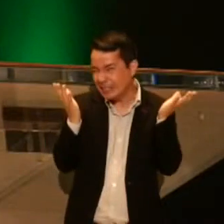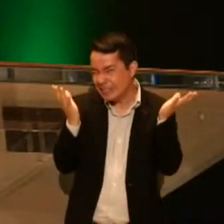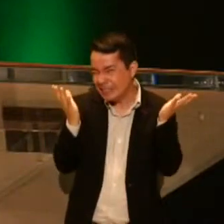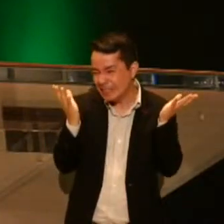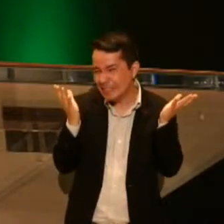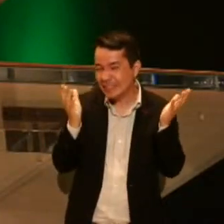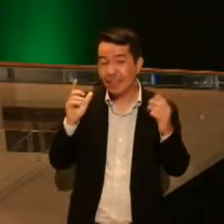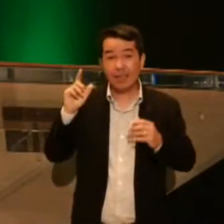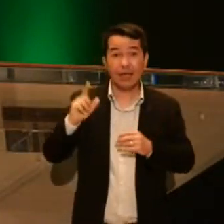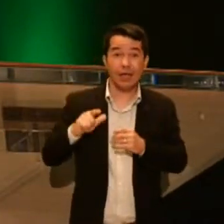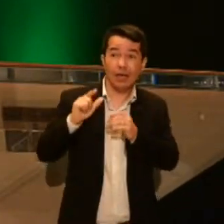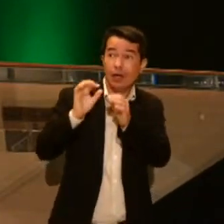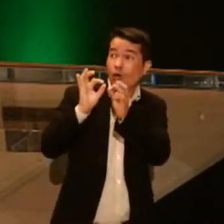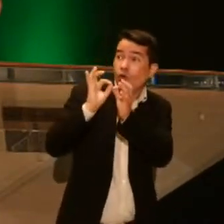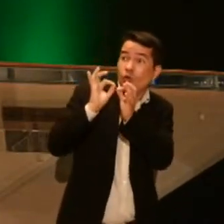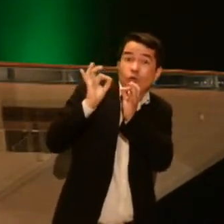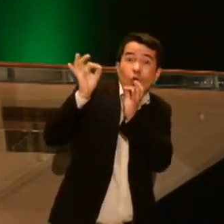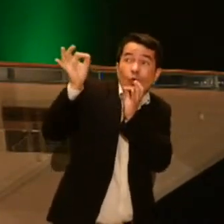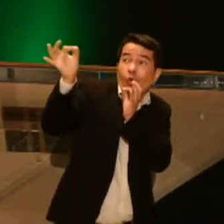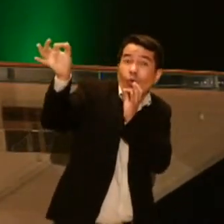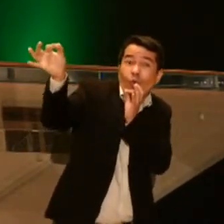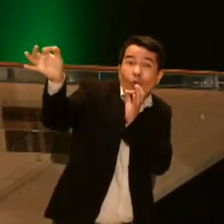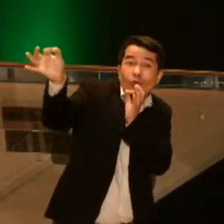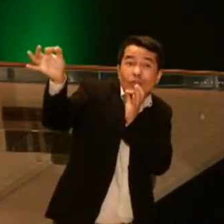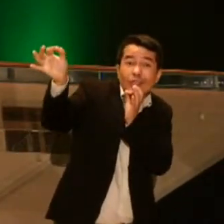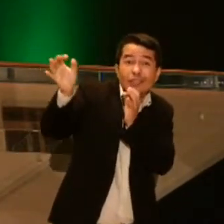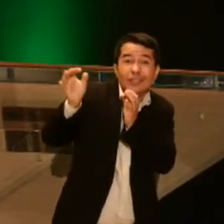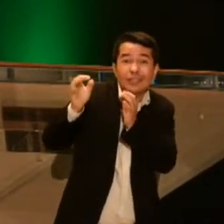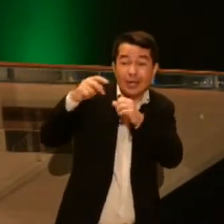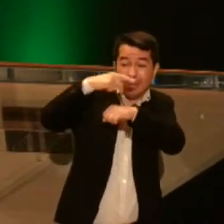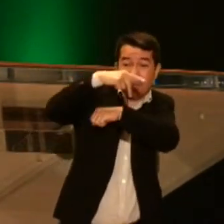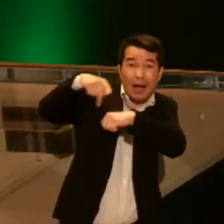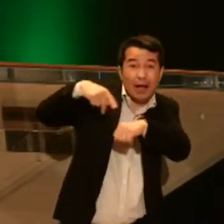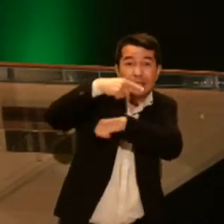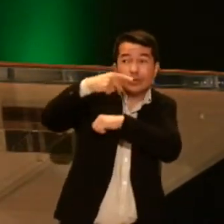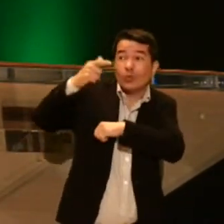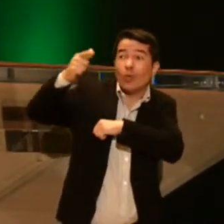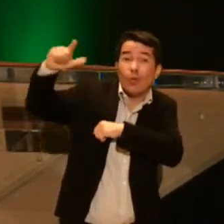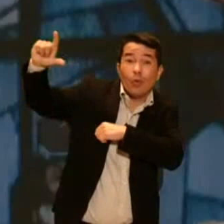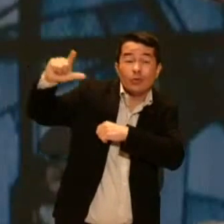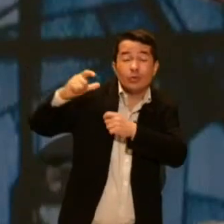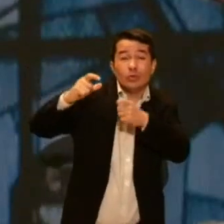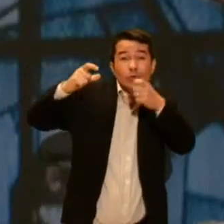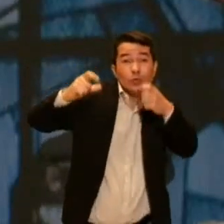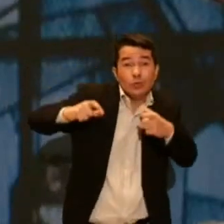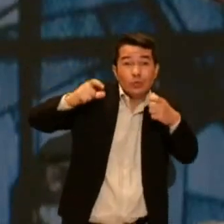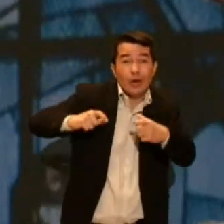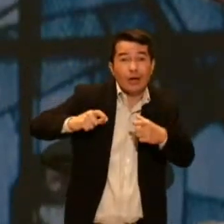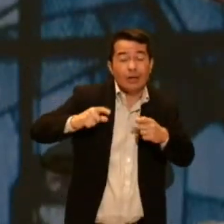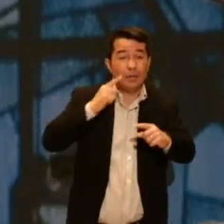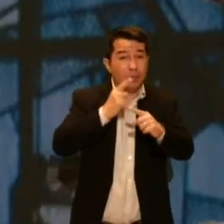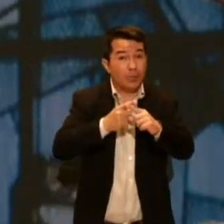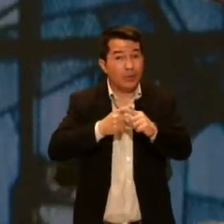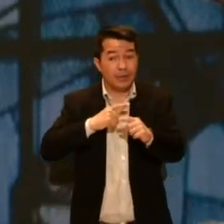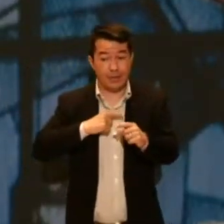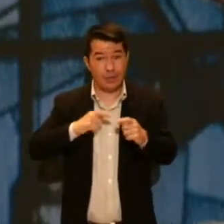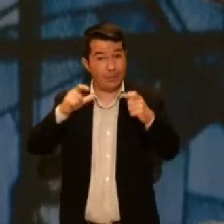mais distantes do Salvador. E essa era uma distância, primeiro de tudo,